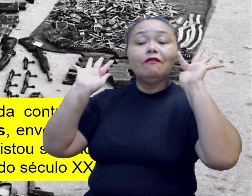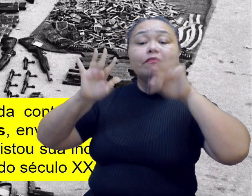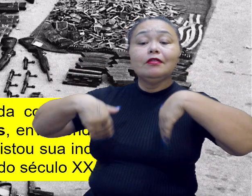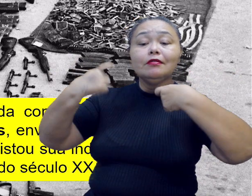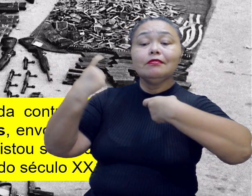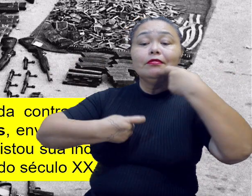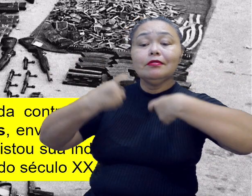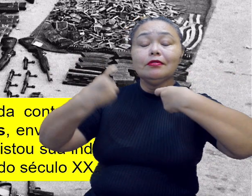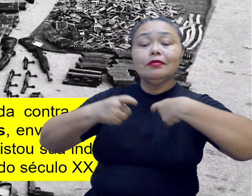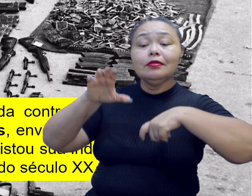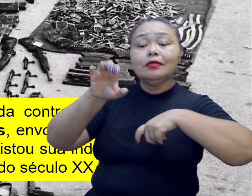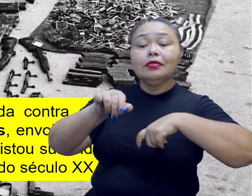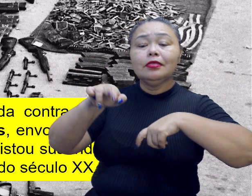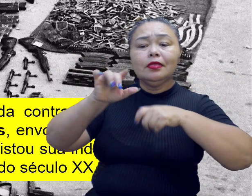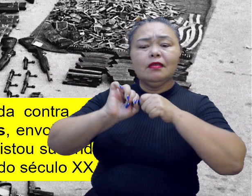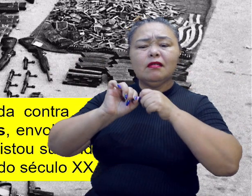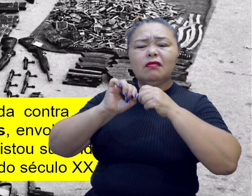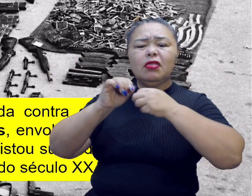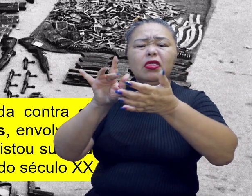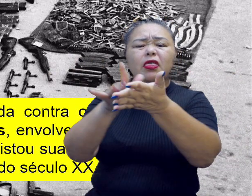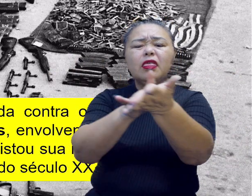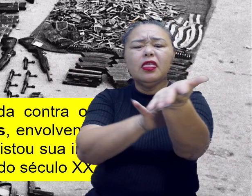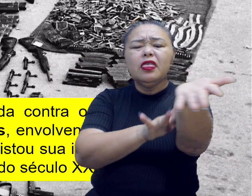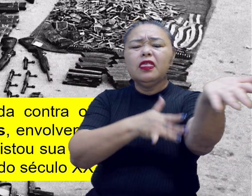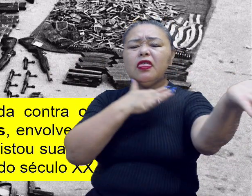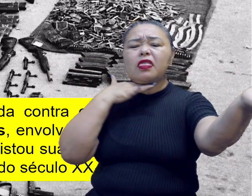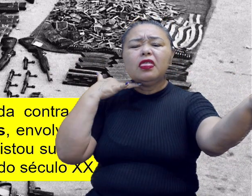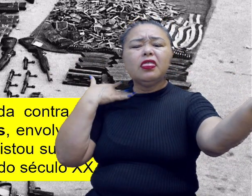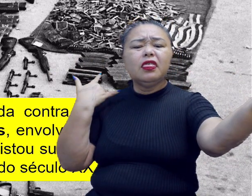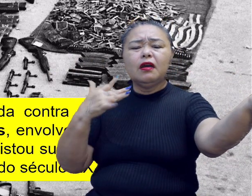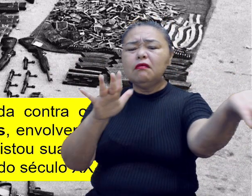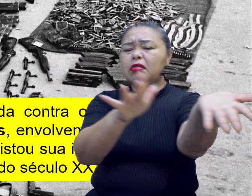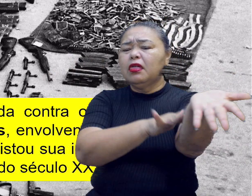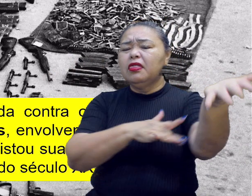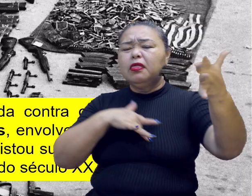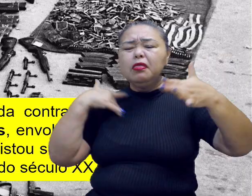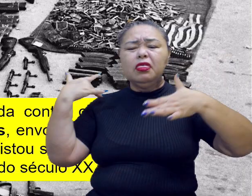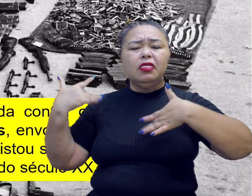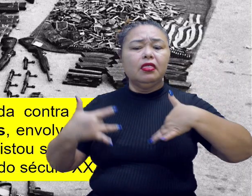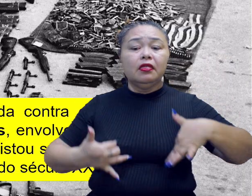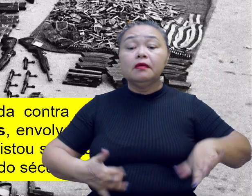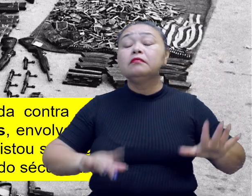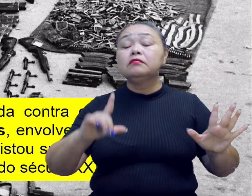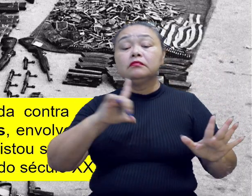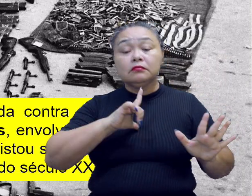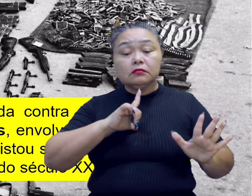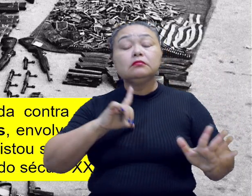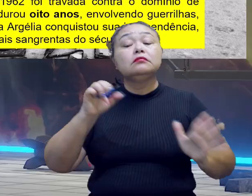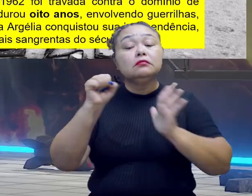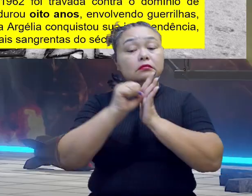coloniais mais sangrenta do século XX.